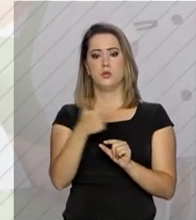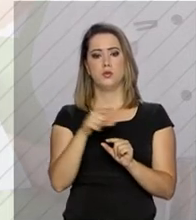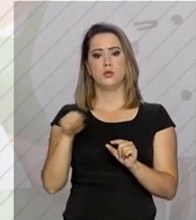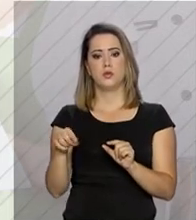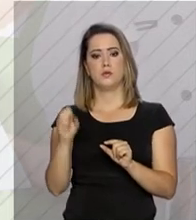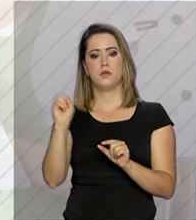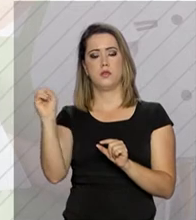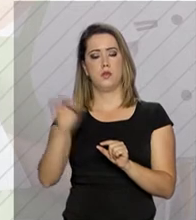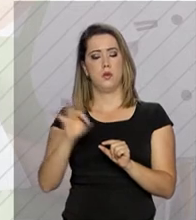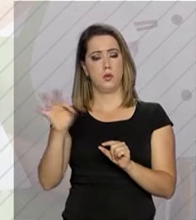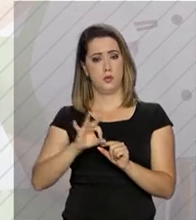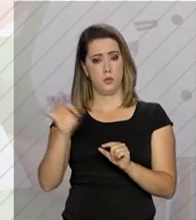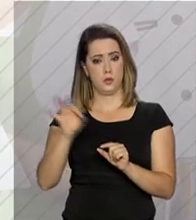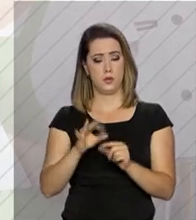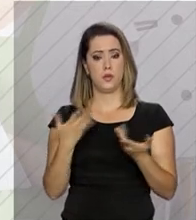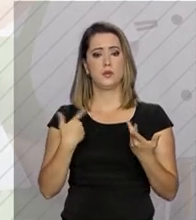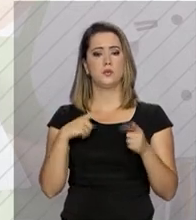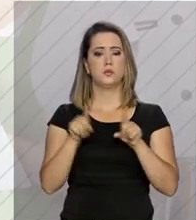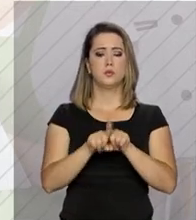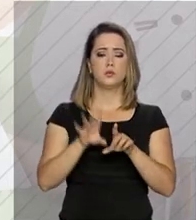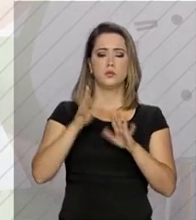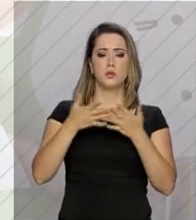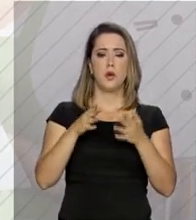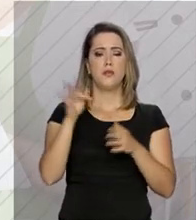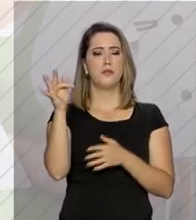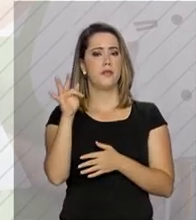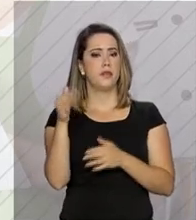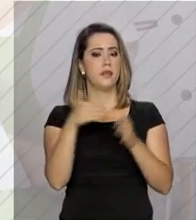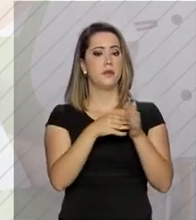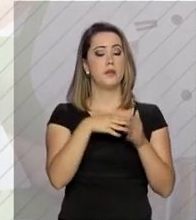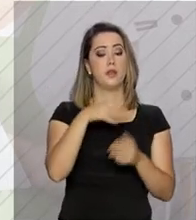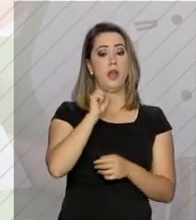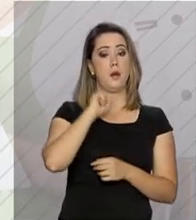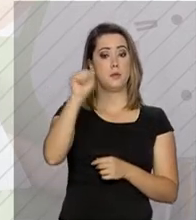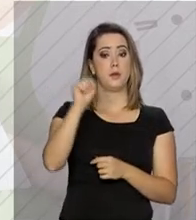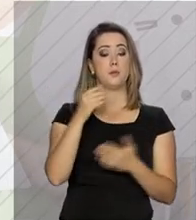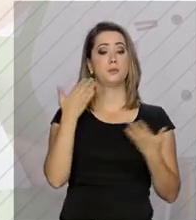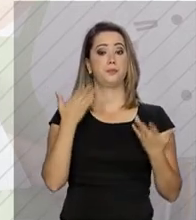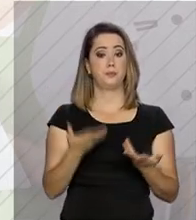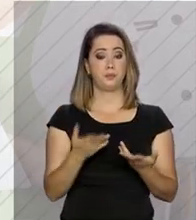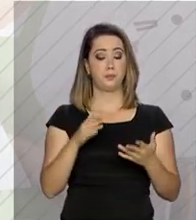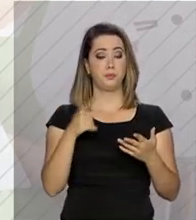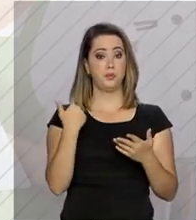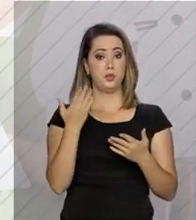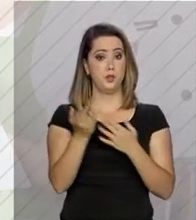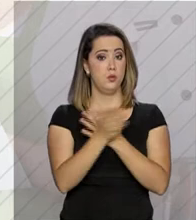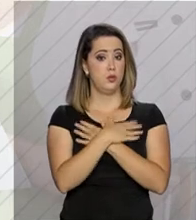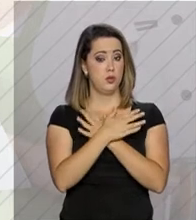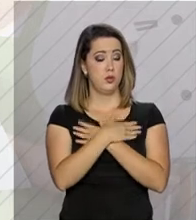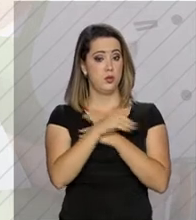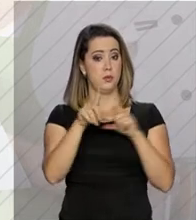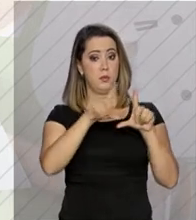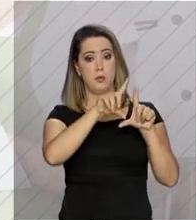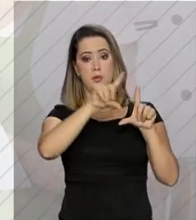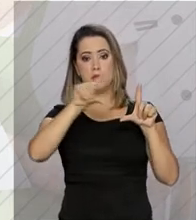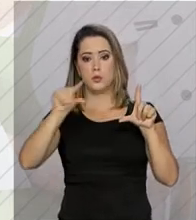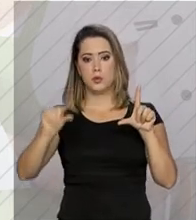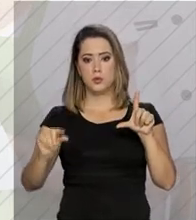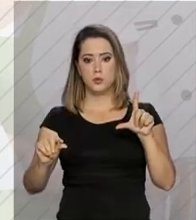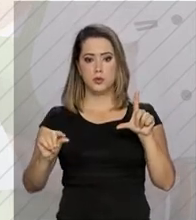trimestre móvel anterior entre fevereiro e abril com essa queda a taxa de desocupação do país caiu de